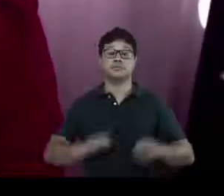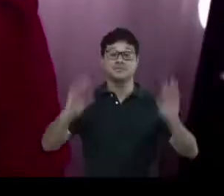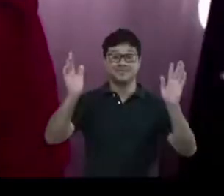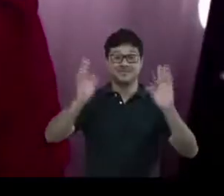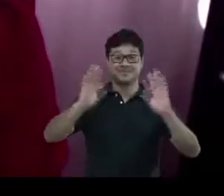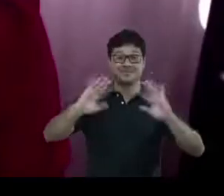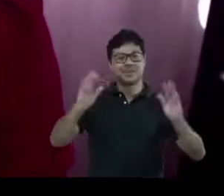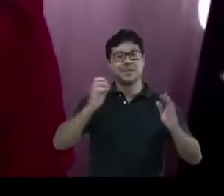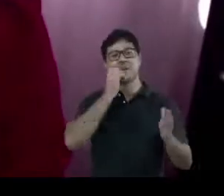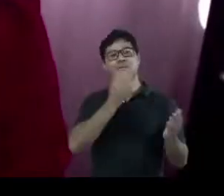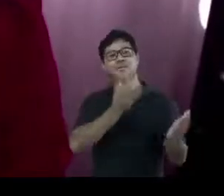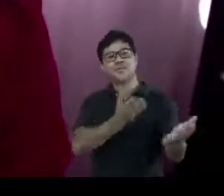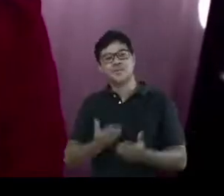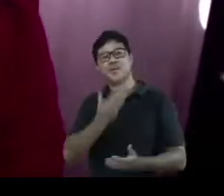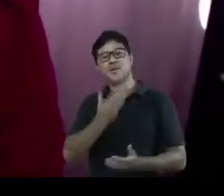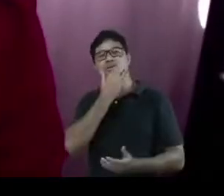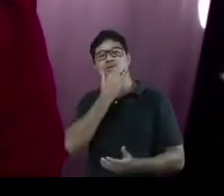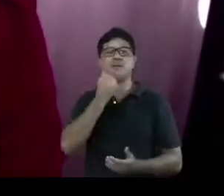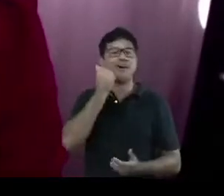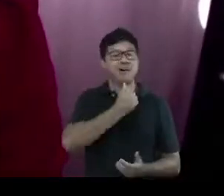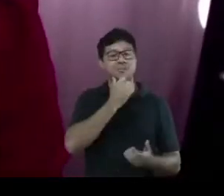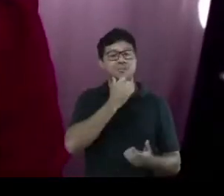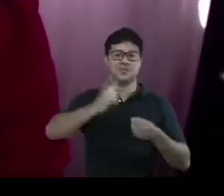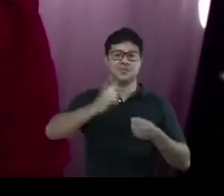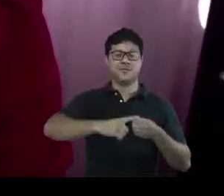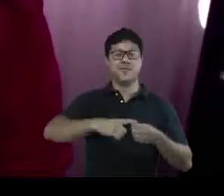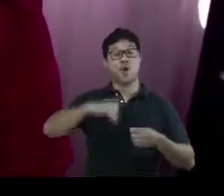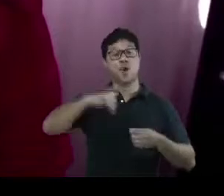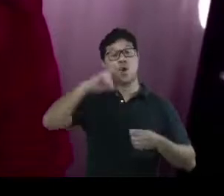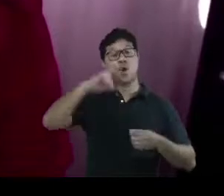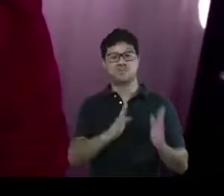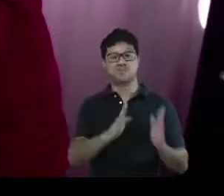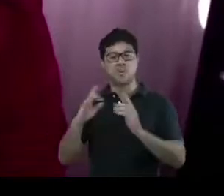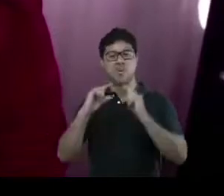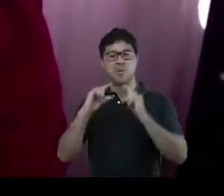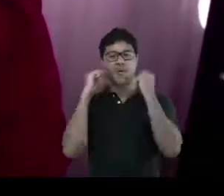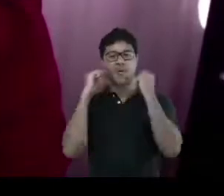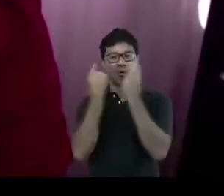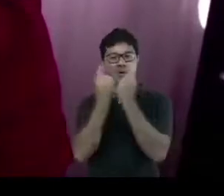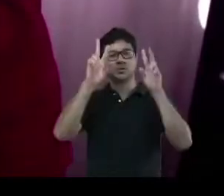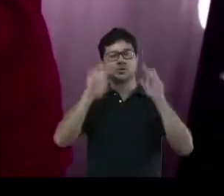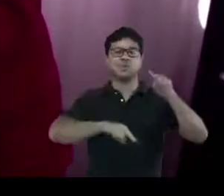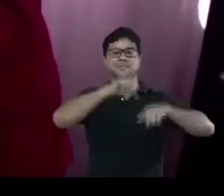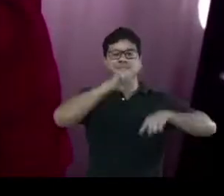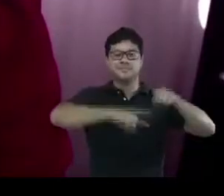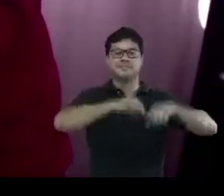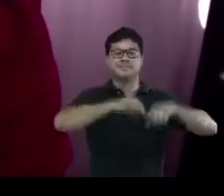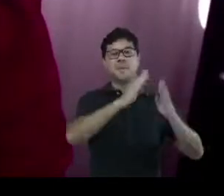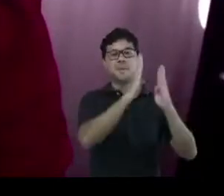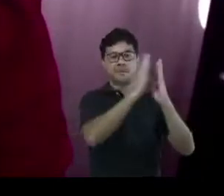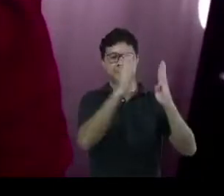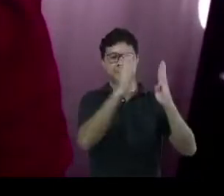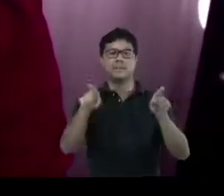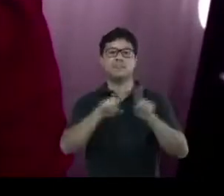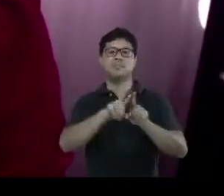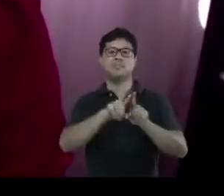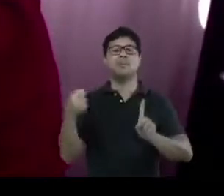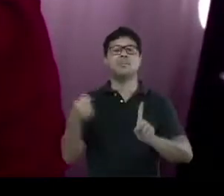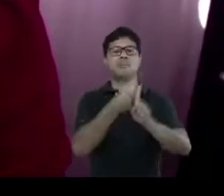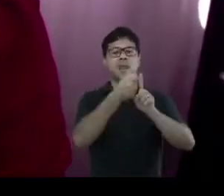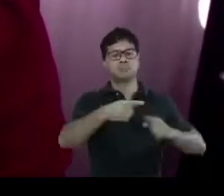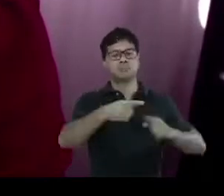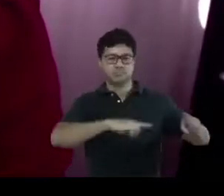Olá, bem-vindos e bem-vindas de volta ao último bloco do colóquio sobre a bibliografia material e seus impactos